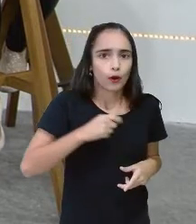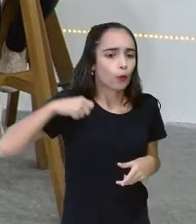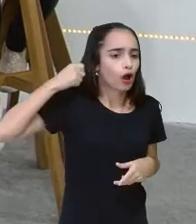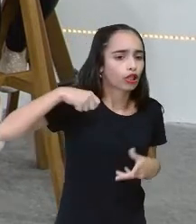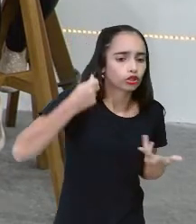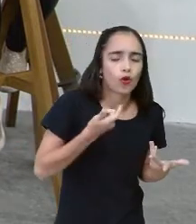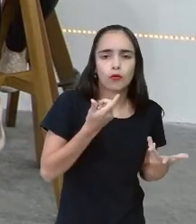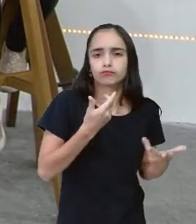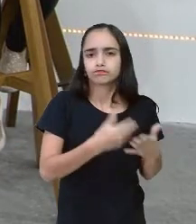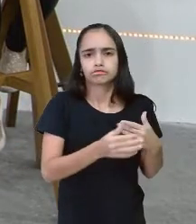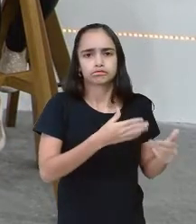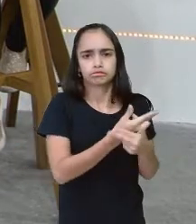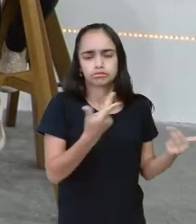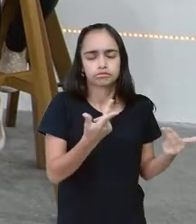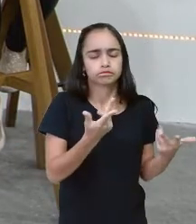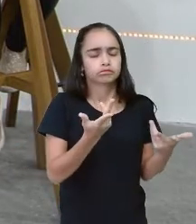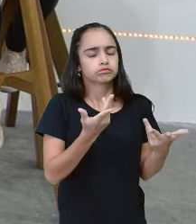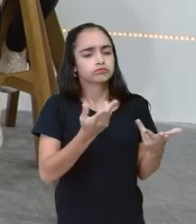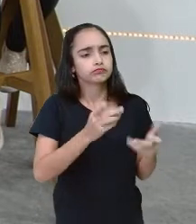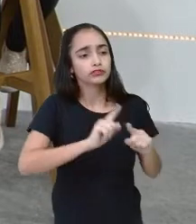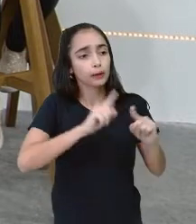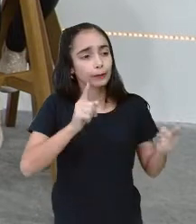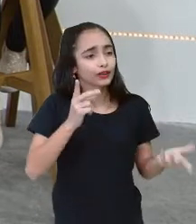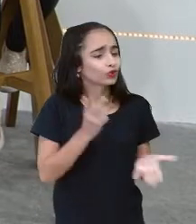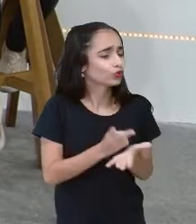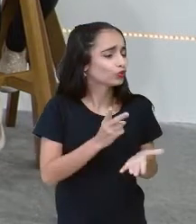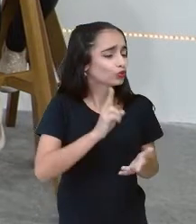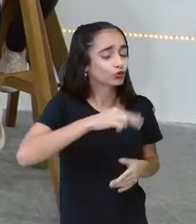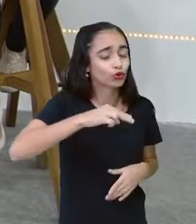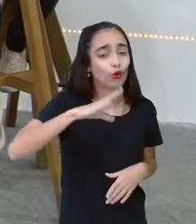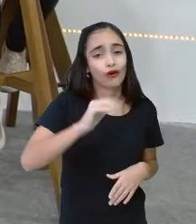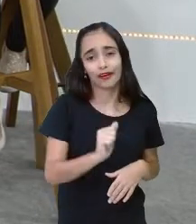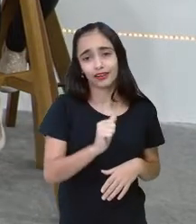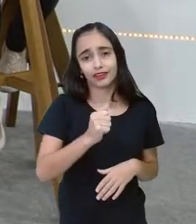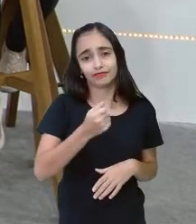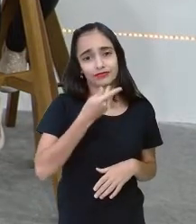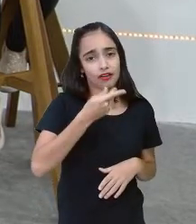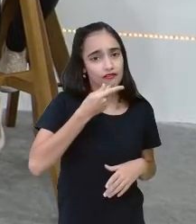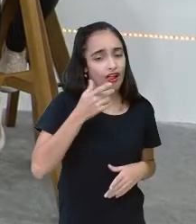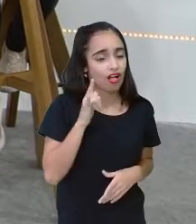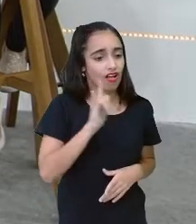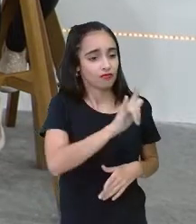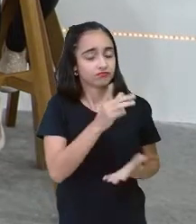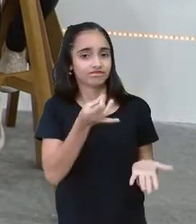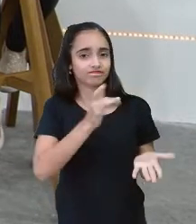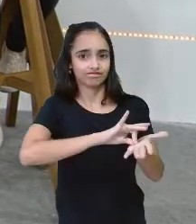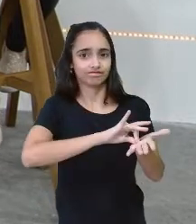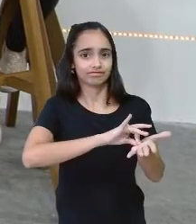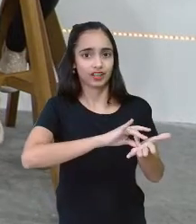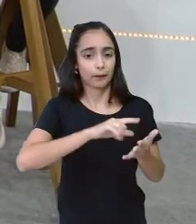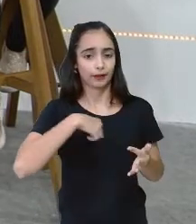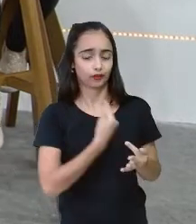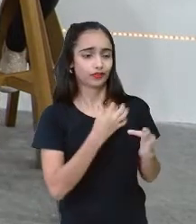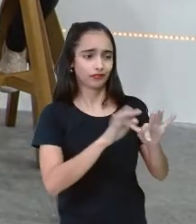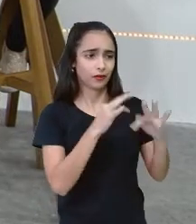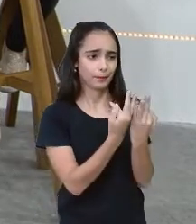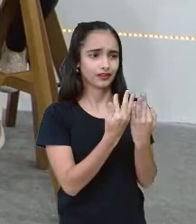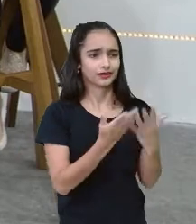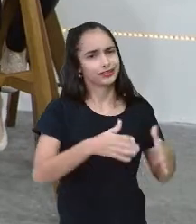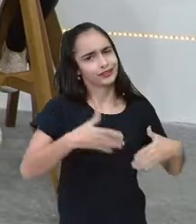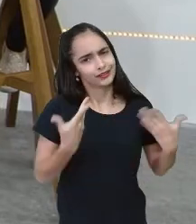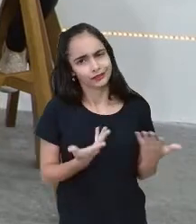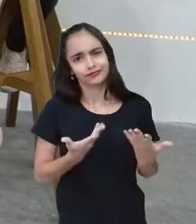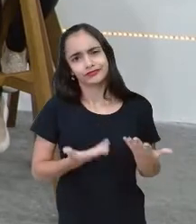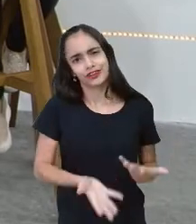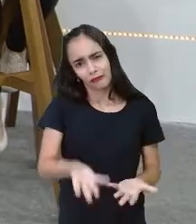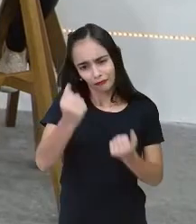ama para sua avó, para o seu pai, para sua mãe. Pois é. As pessoas que realmente importam, você não fala que você ama. Então vamos dizer que amamos, tá? Isso. E vamos seguir aqui